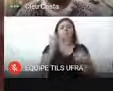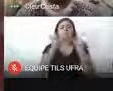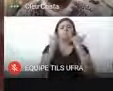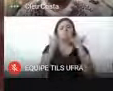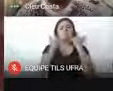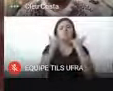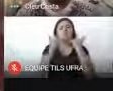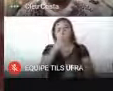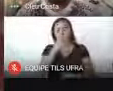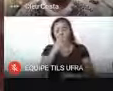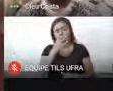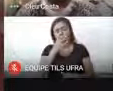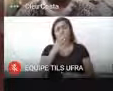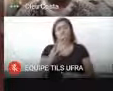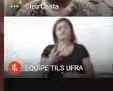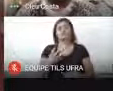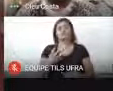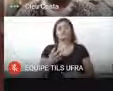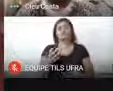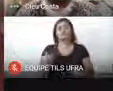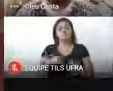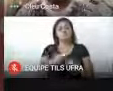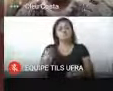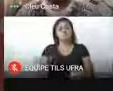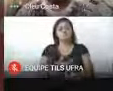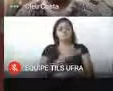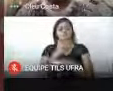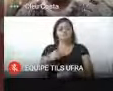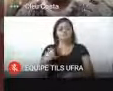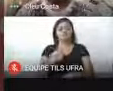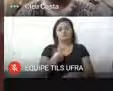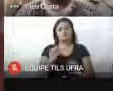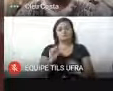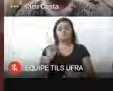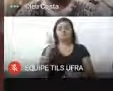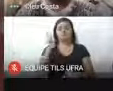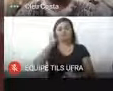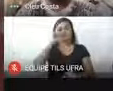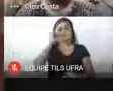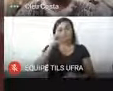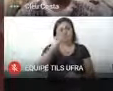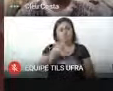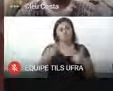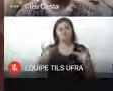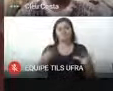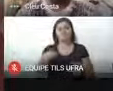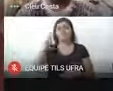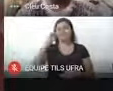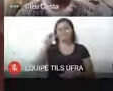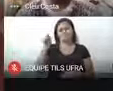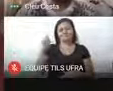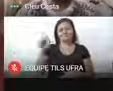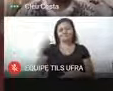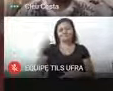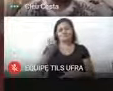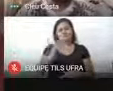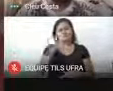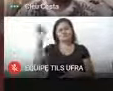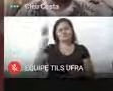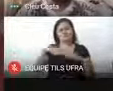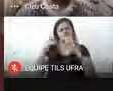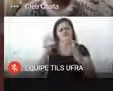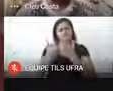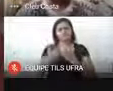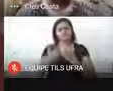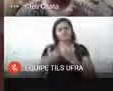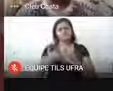encantaram e nos emocionaram também com essas histórias, né. Eu lembro do senhor falando no outro evento, no